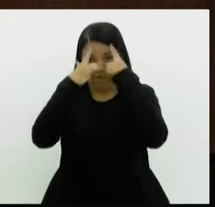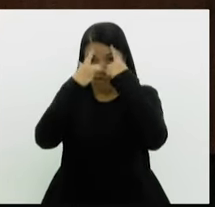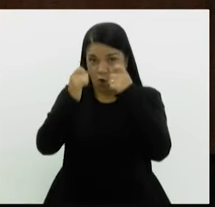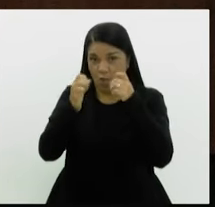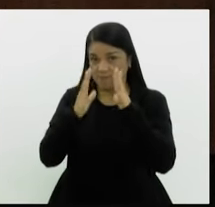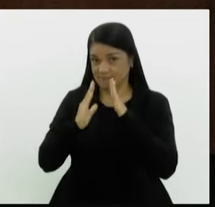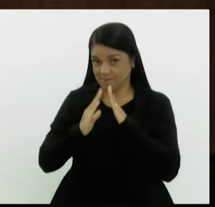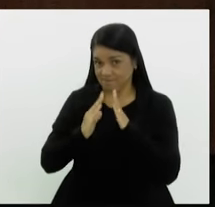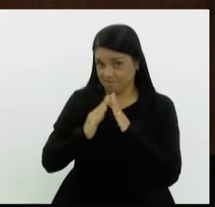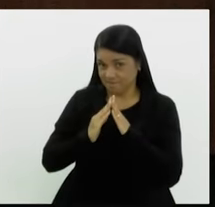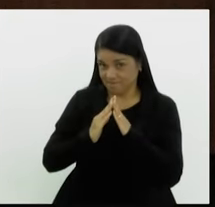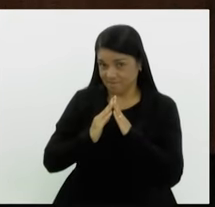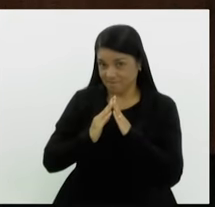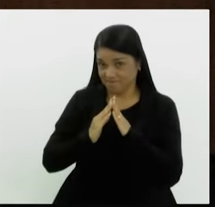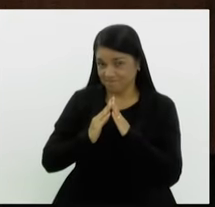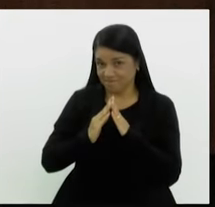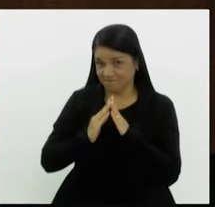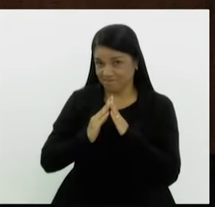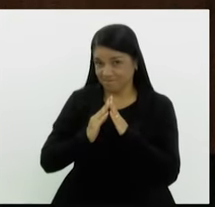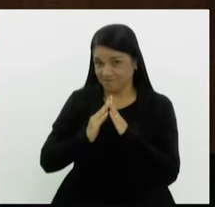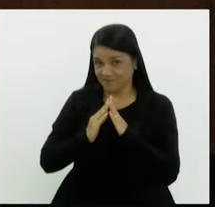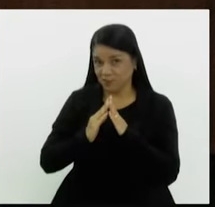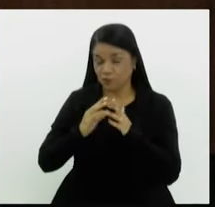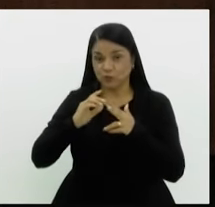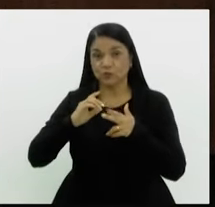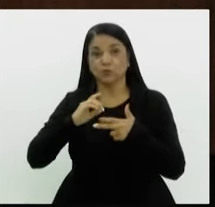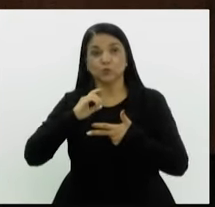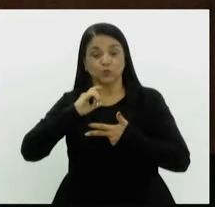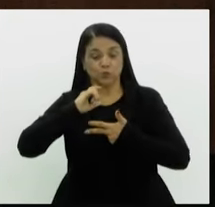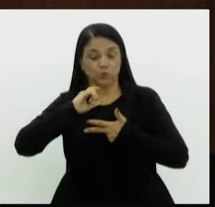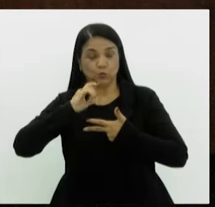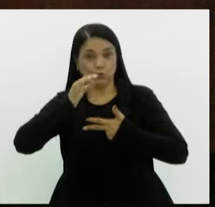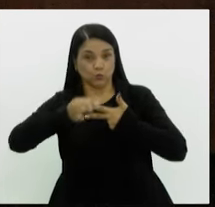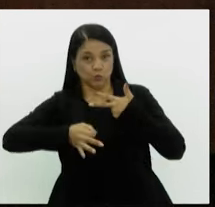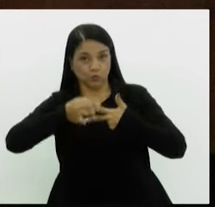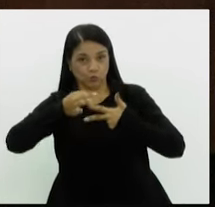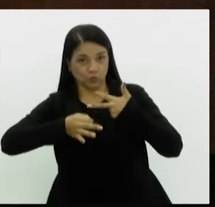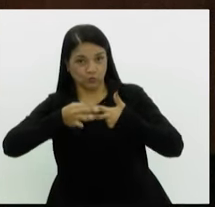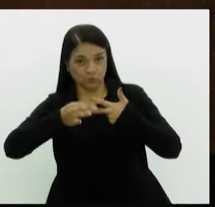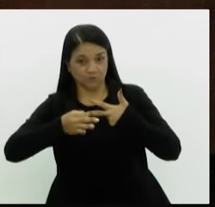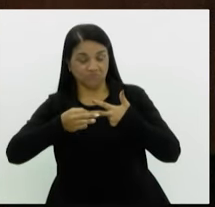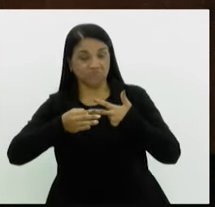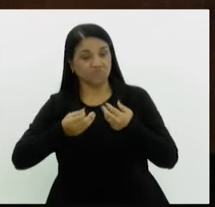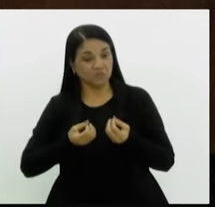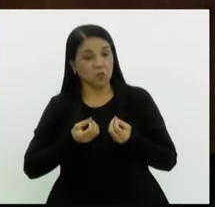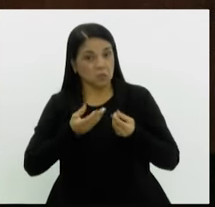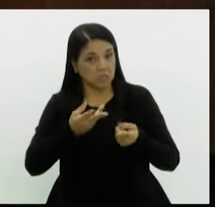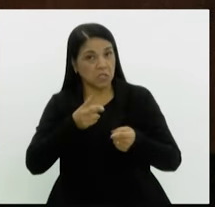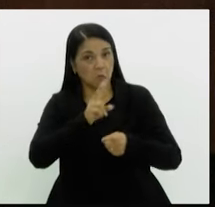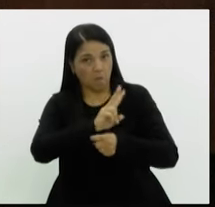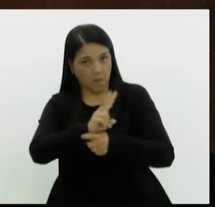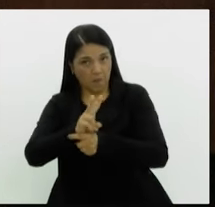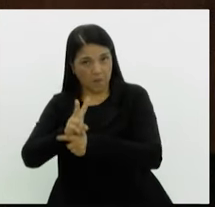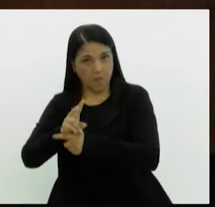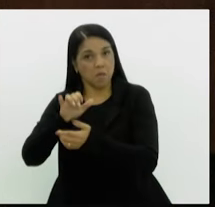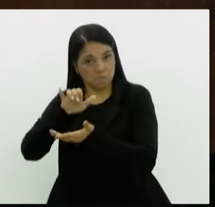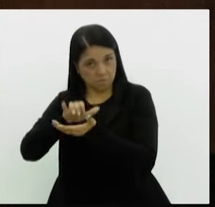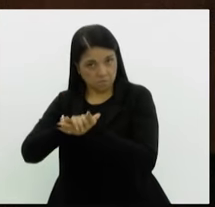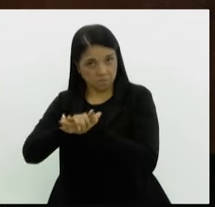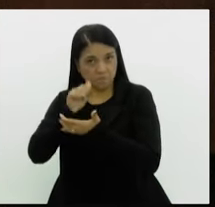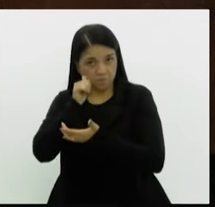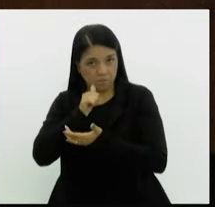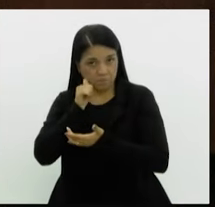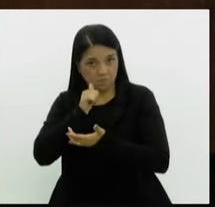doméstica e o judiciário conceder as medidas protetivas para ela, ou seja,